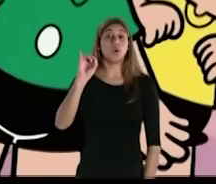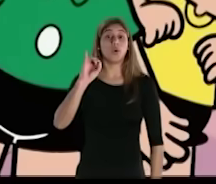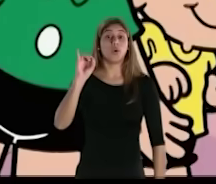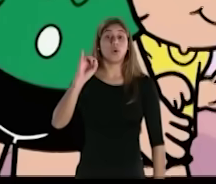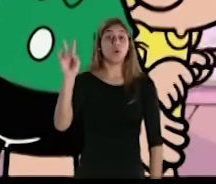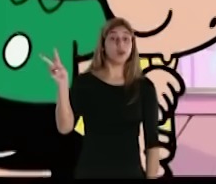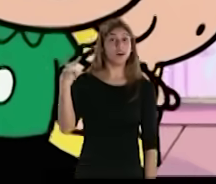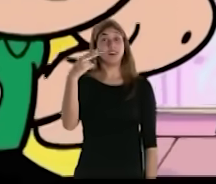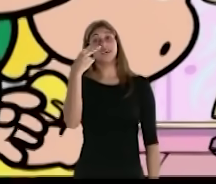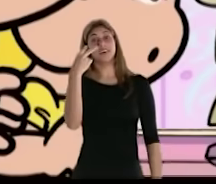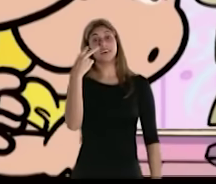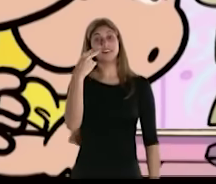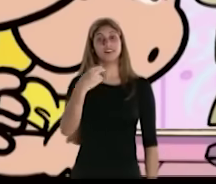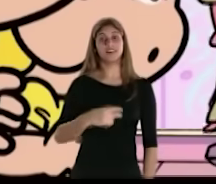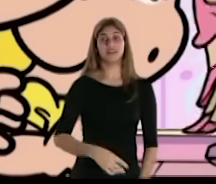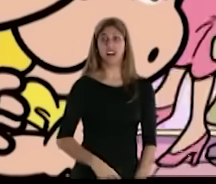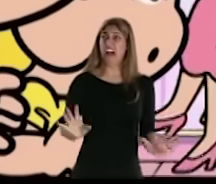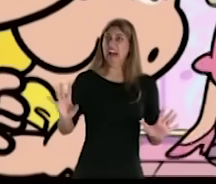Olá, menino.